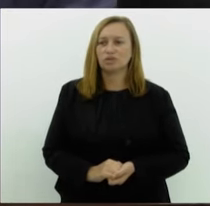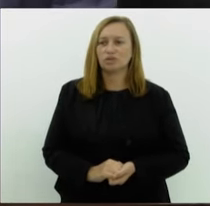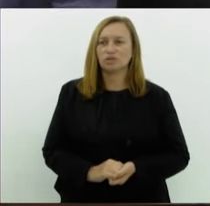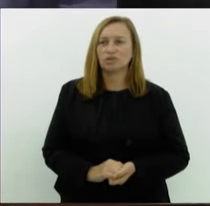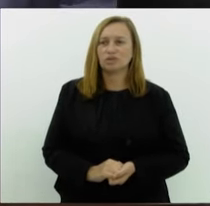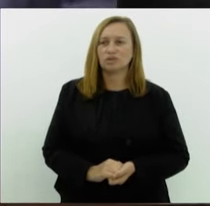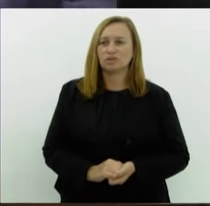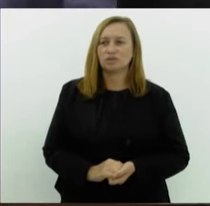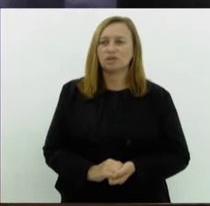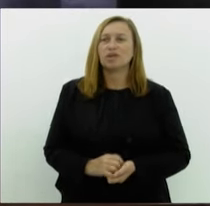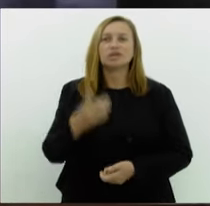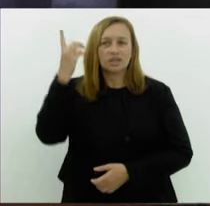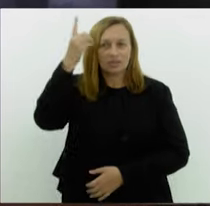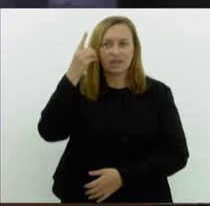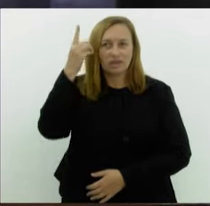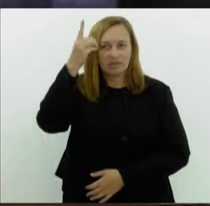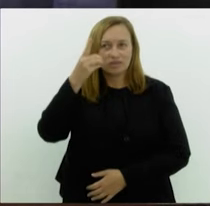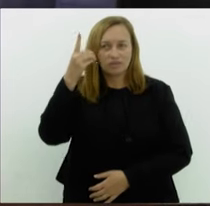Deputado Felipe Poubel.